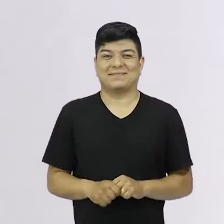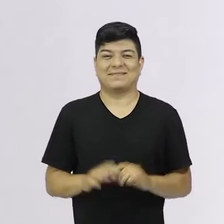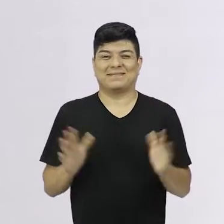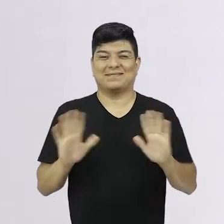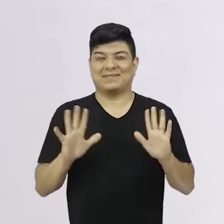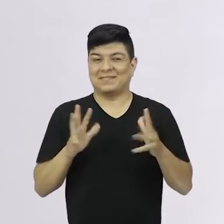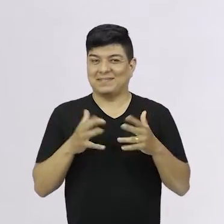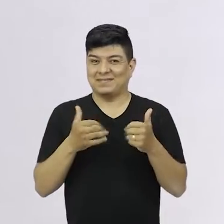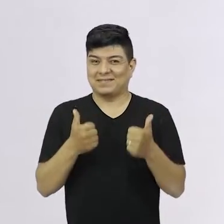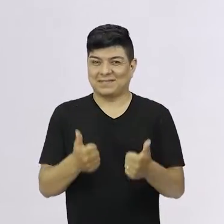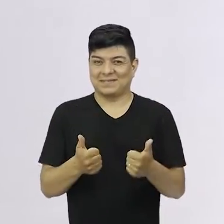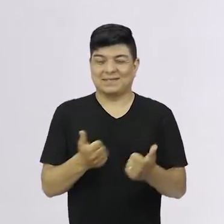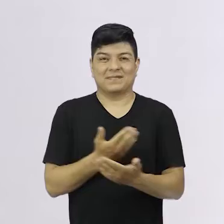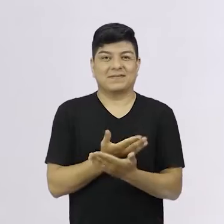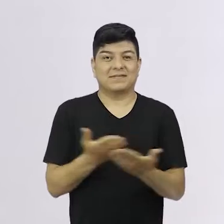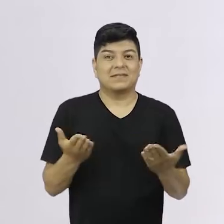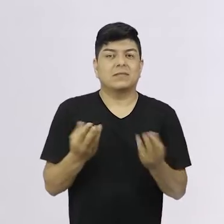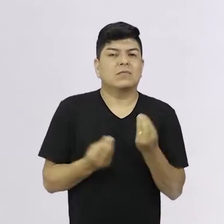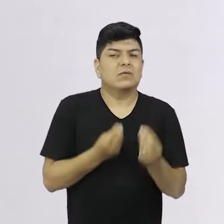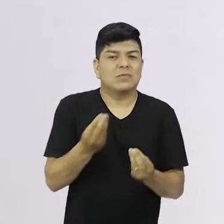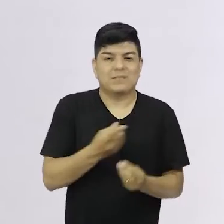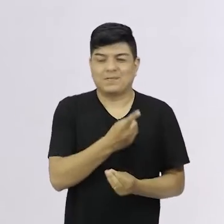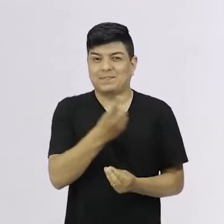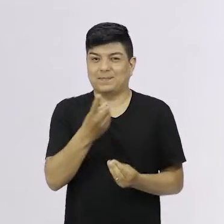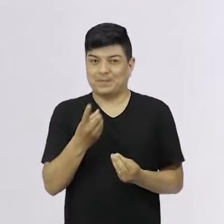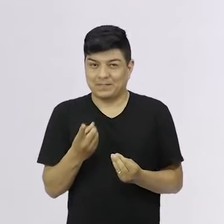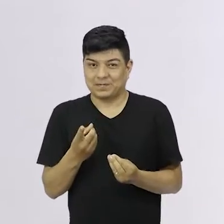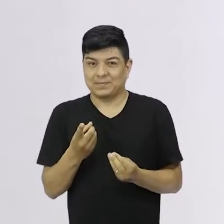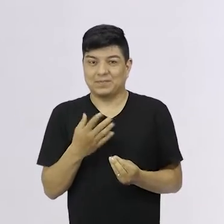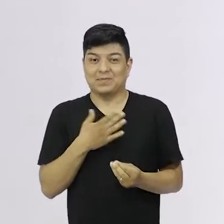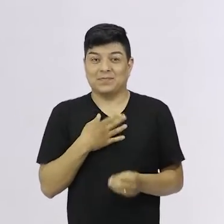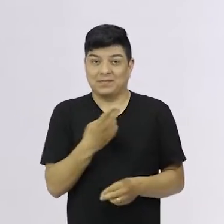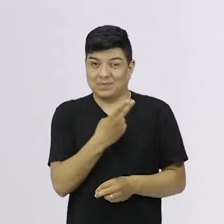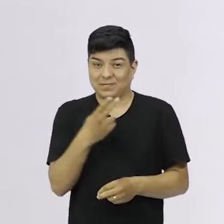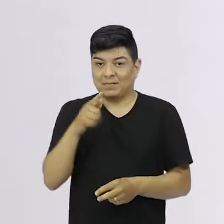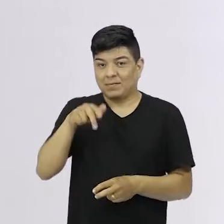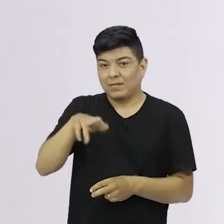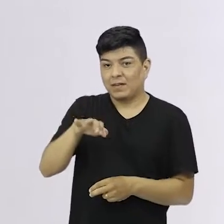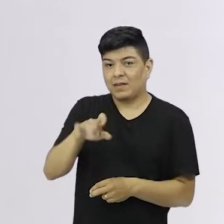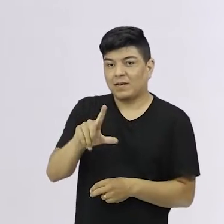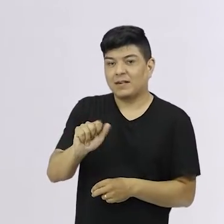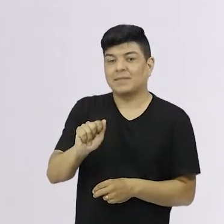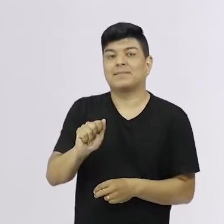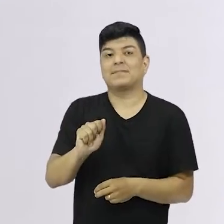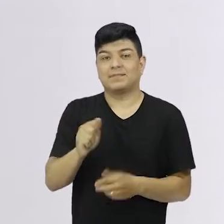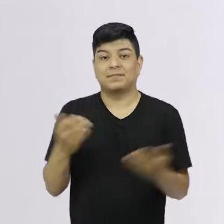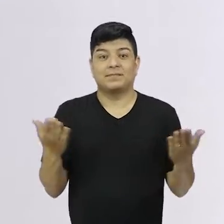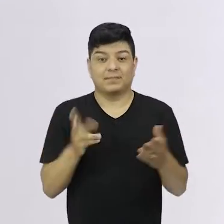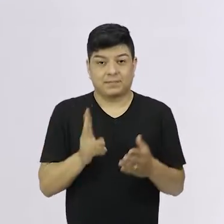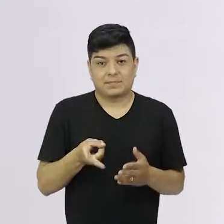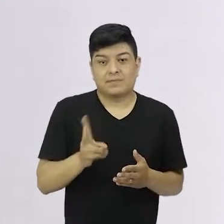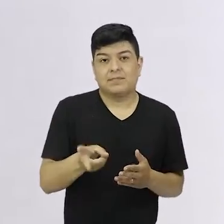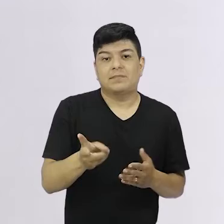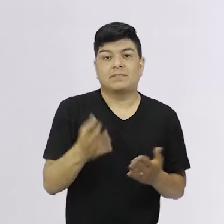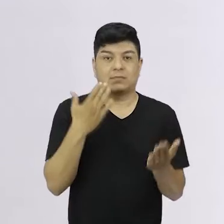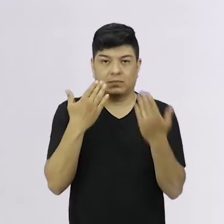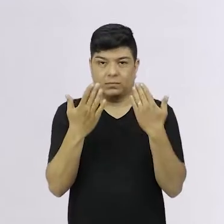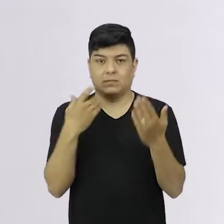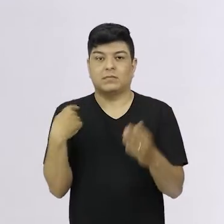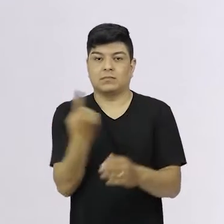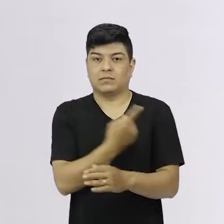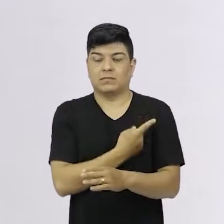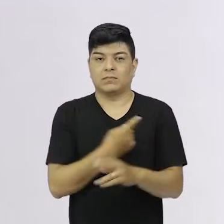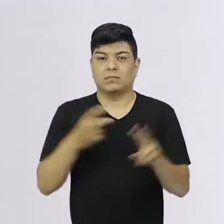Olá, gente, tudo bem com vocês? Como vocês estão? Eu sou Keila Batista, professora de História, e vamos aí continuar discutindo os